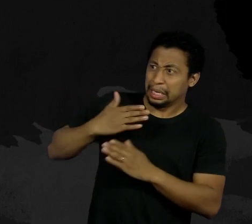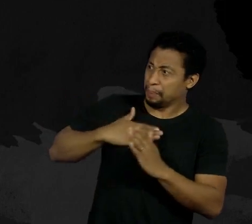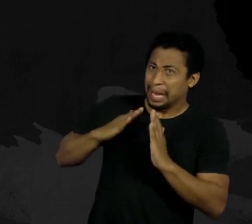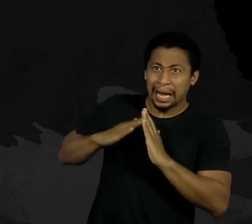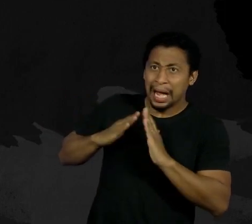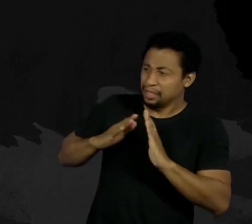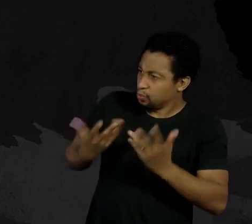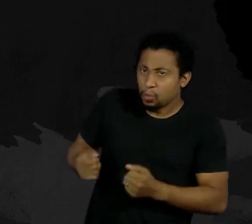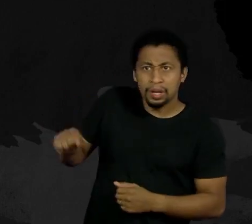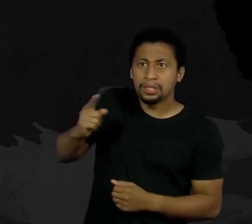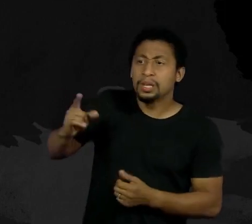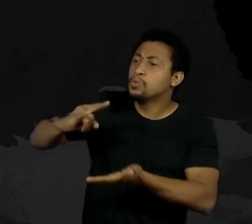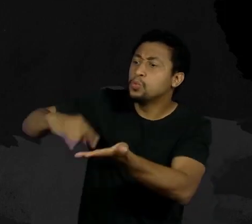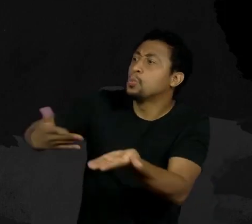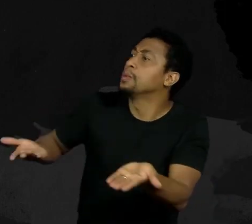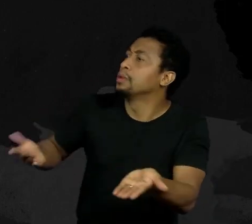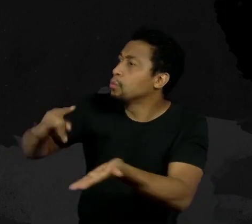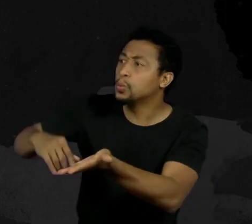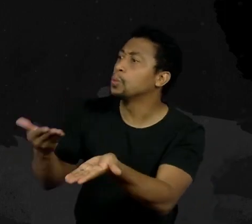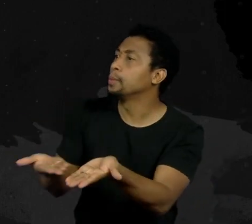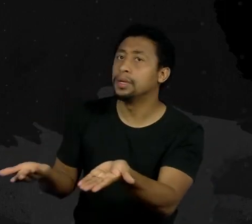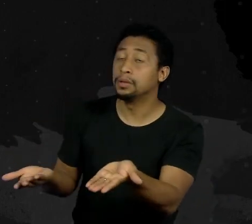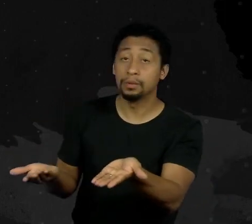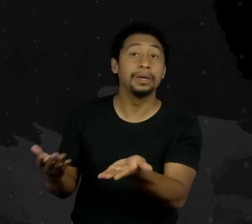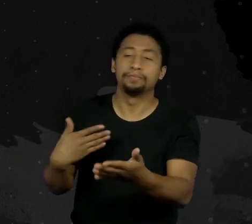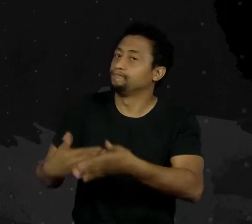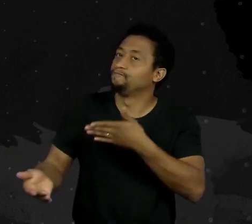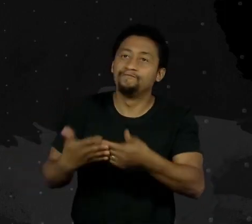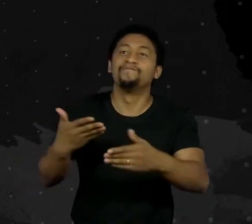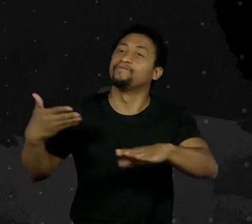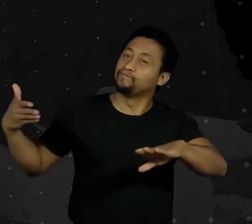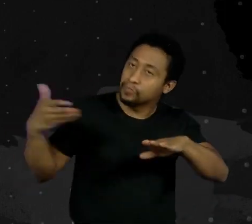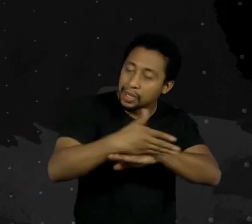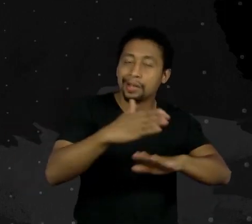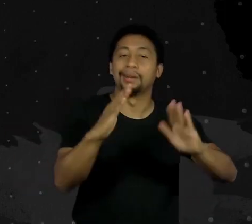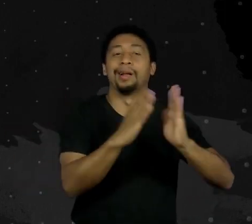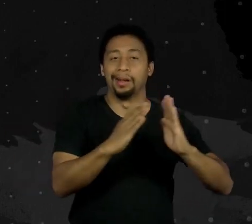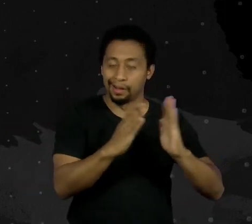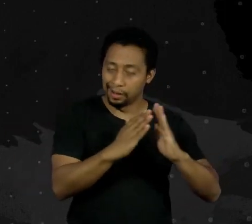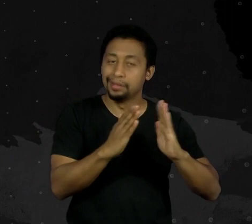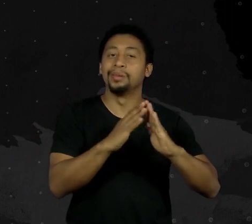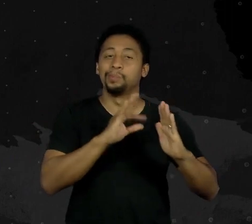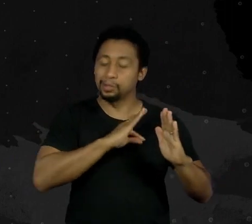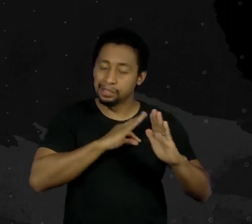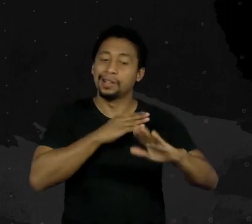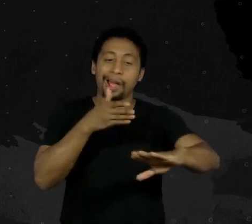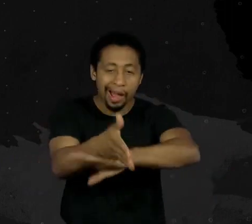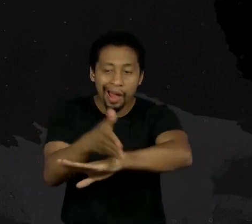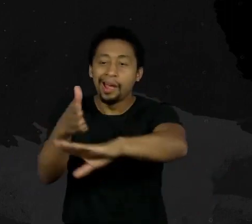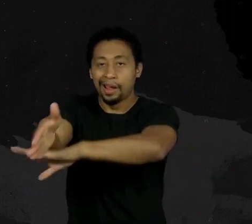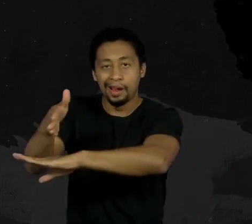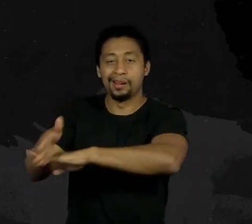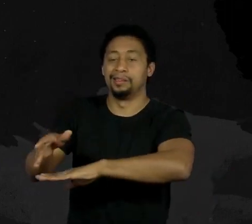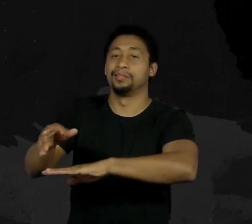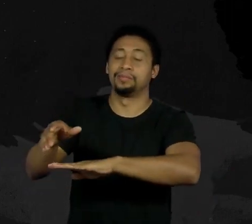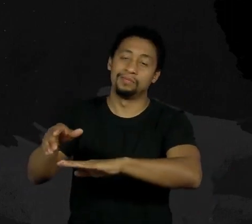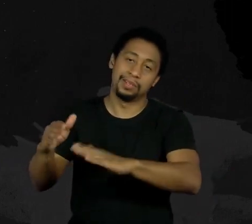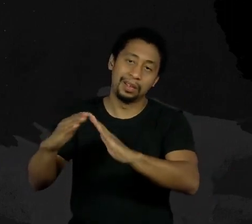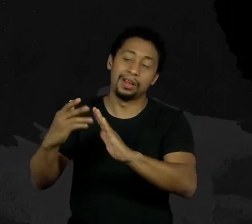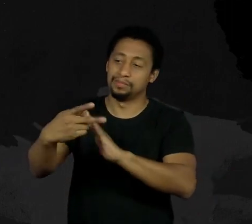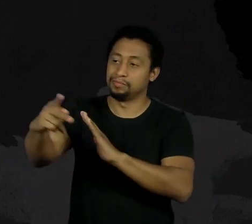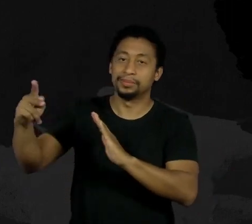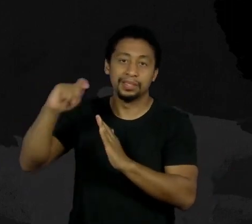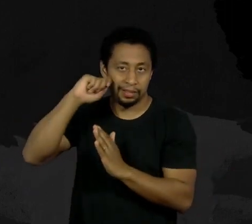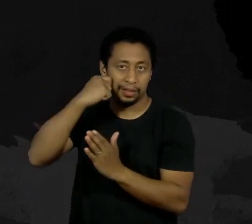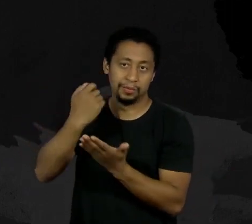judicial. Muitas vezes há violações com relação à propriedade, em relação à inviolabilidade do domicílio. E,